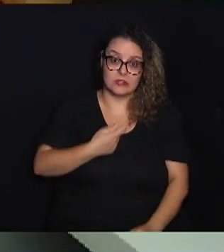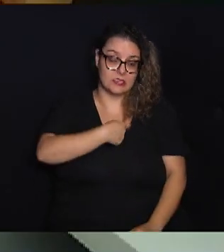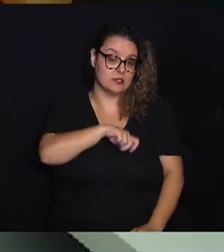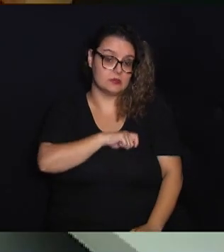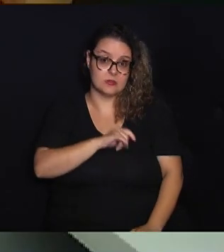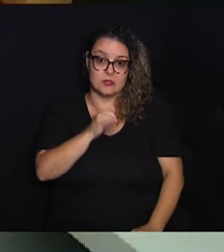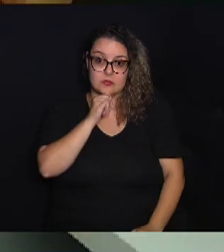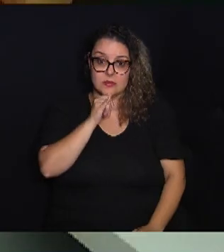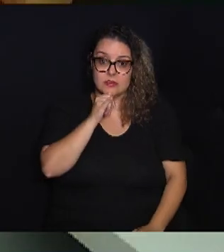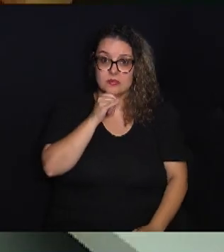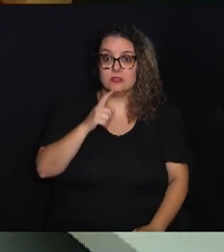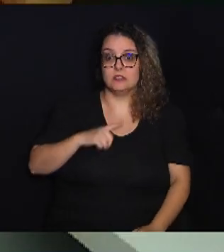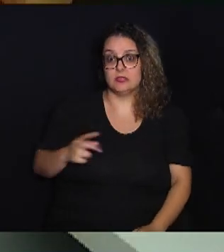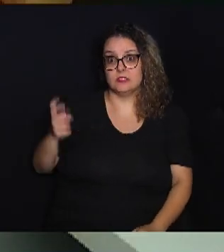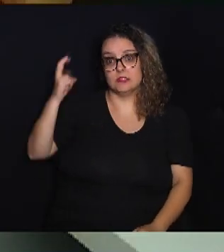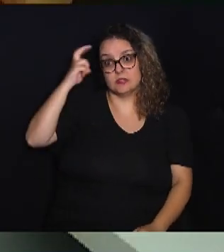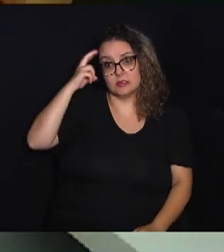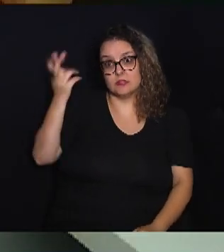exemplo, tem essa cultura.